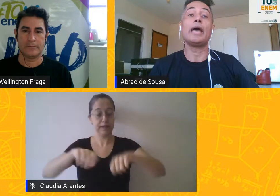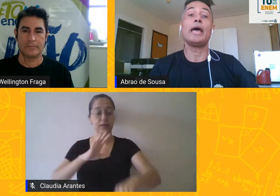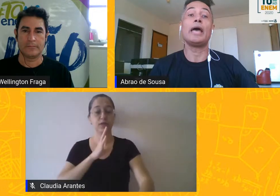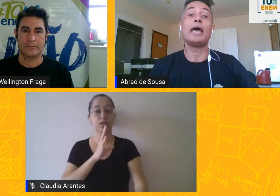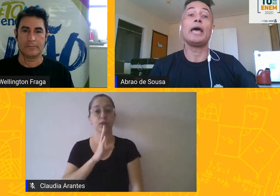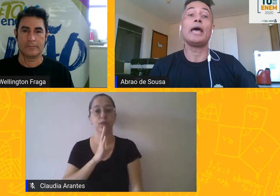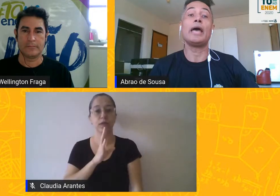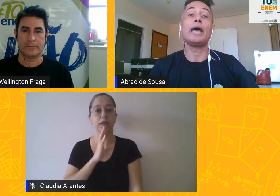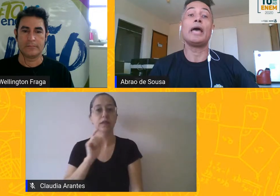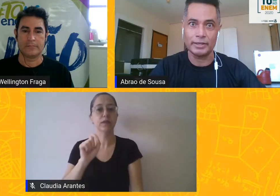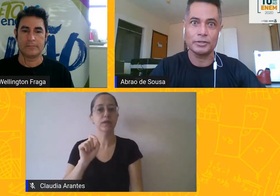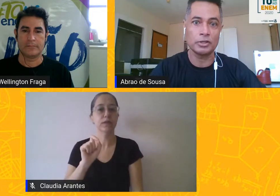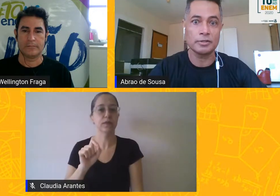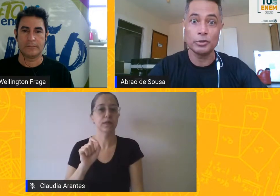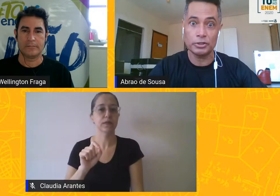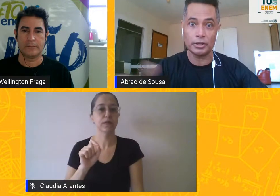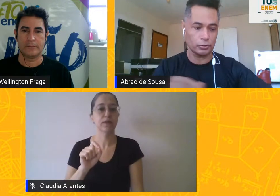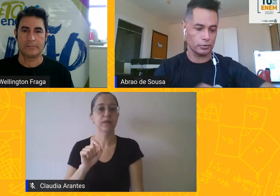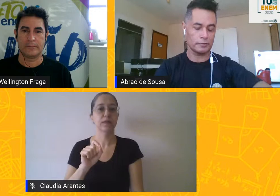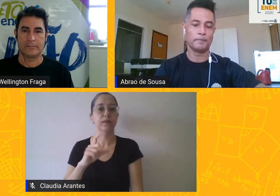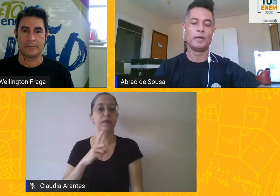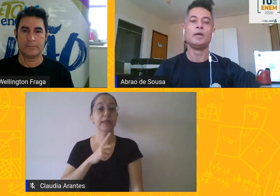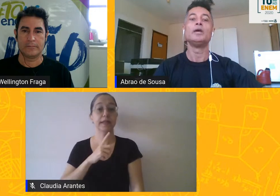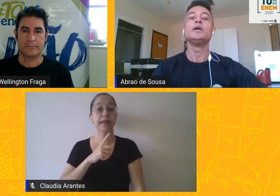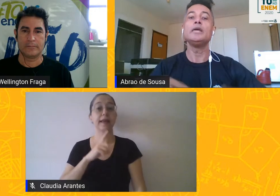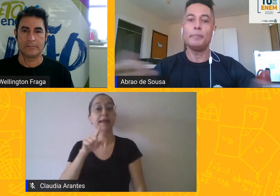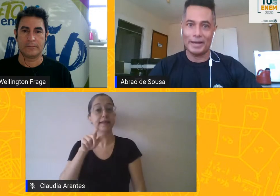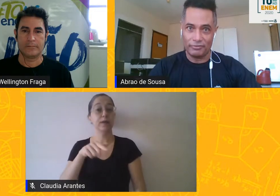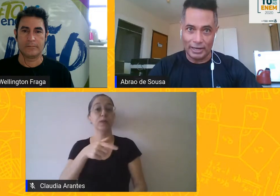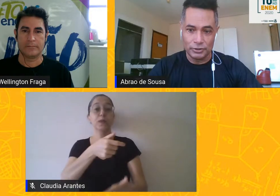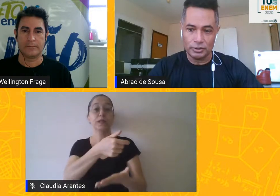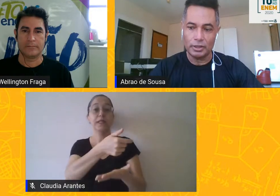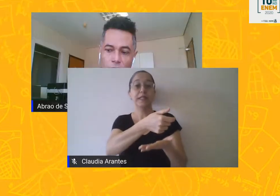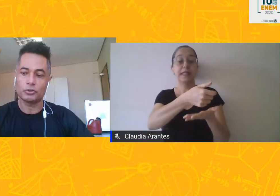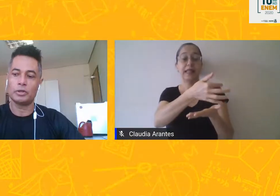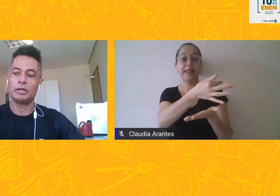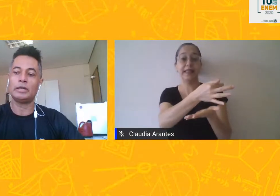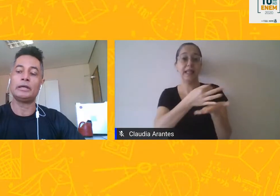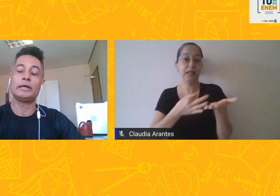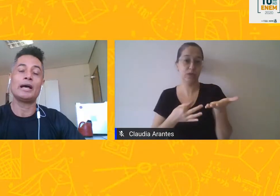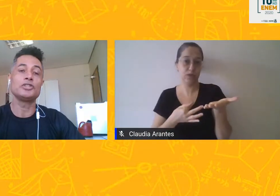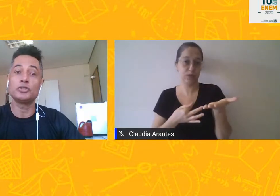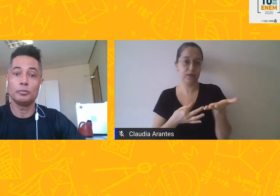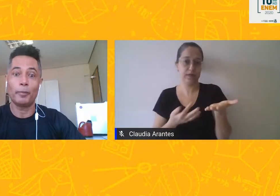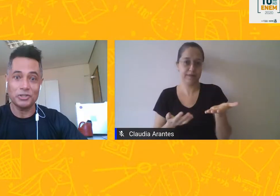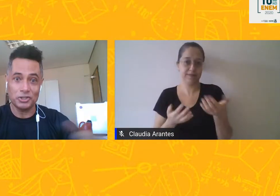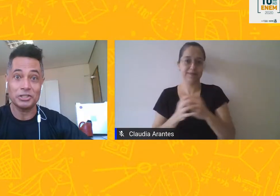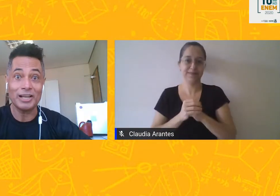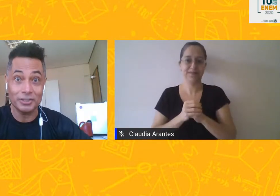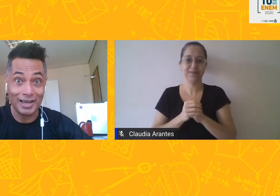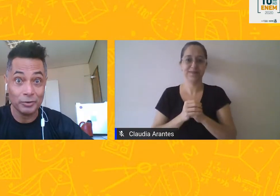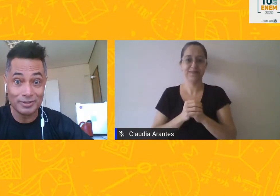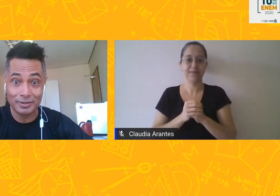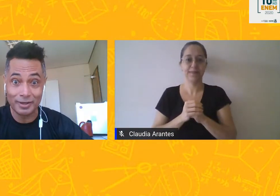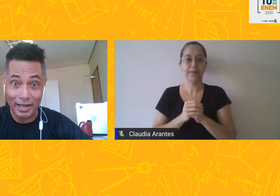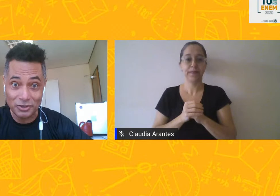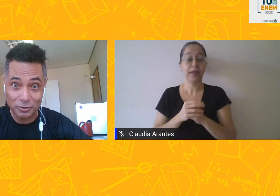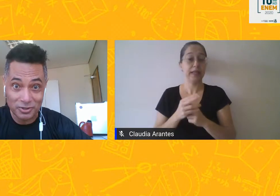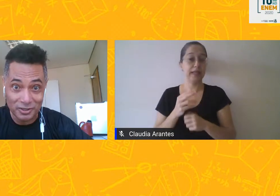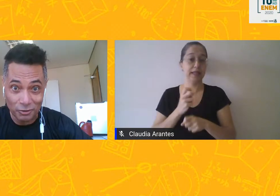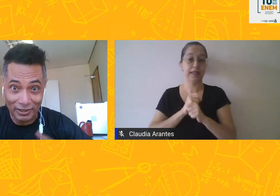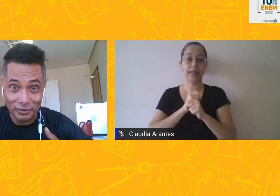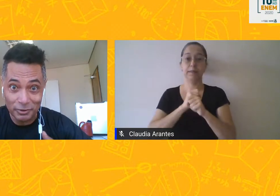o que circula muito na sociedade, que são os textos. E para falar de texto, a gente não pode deixar de dar os